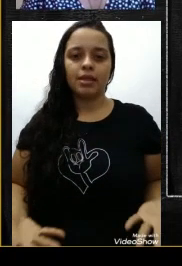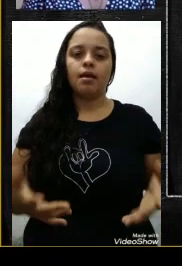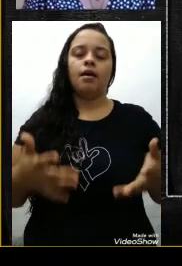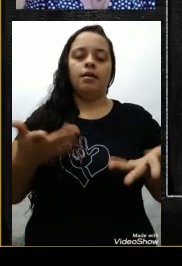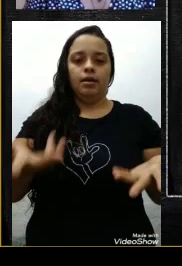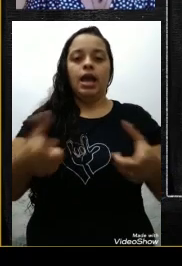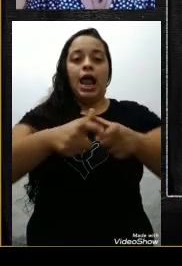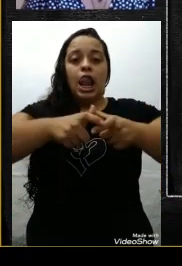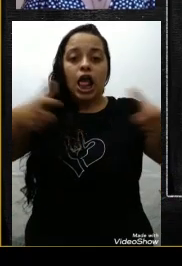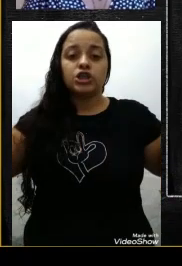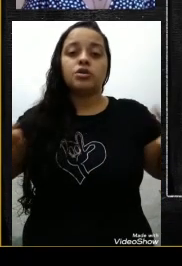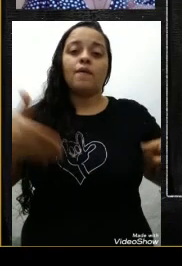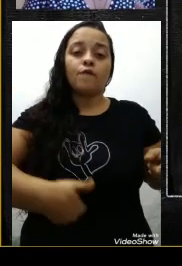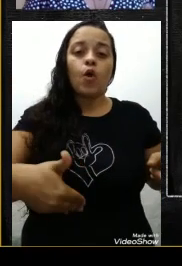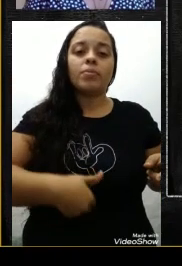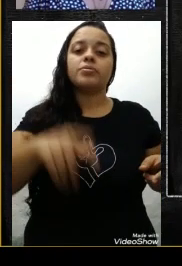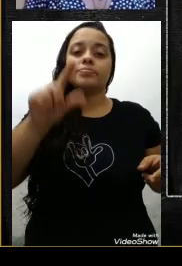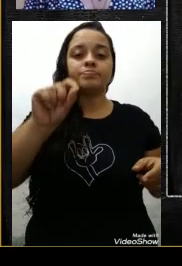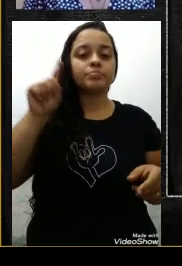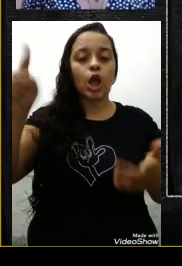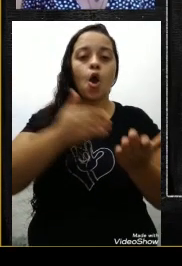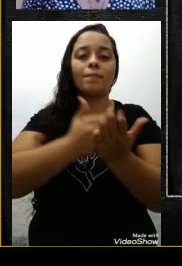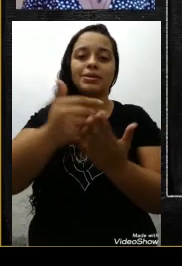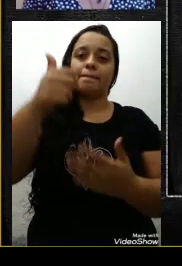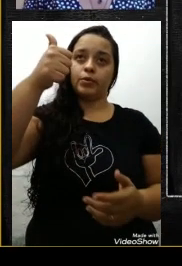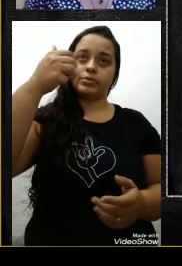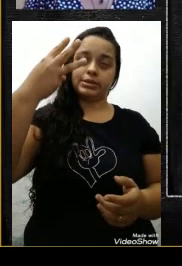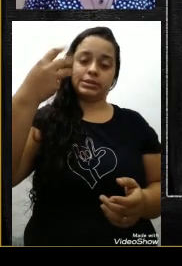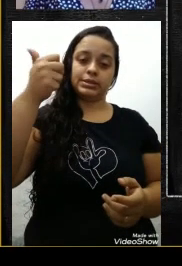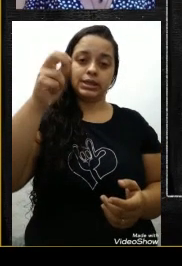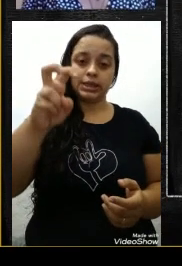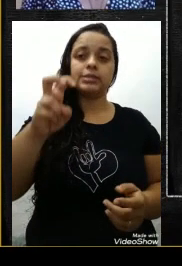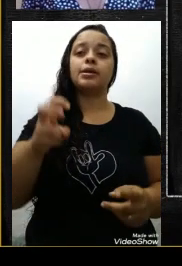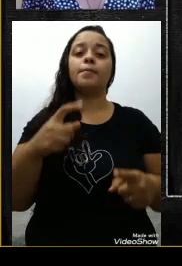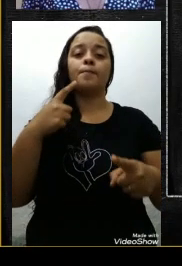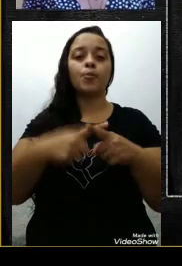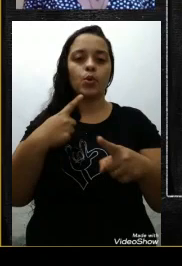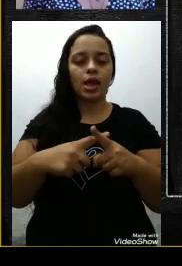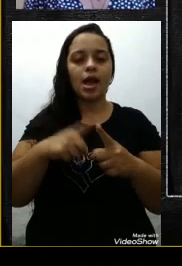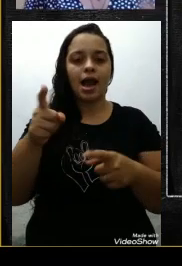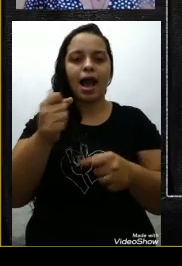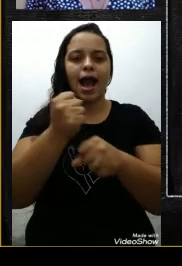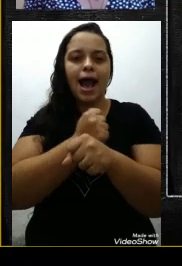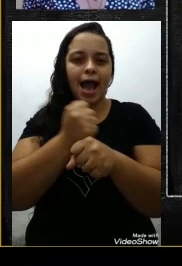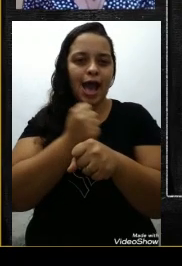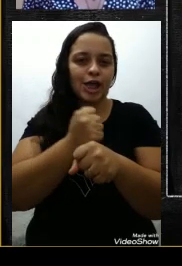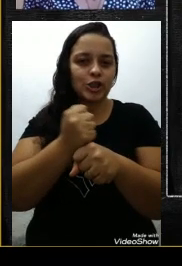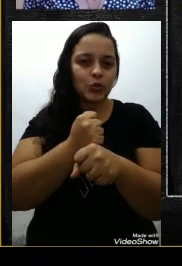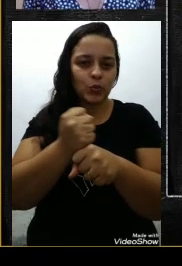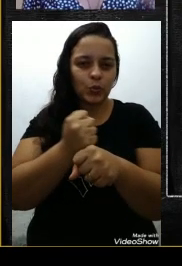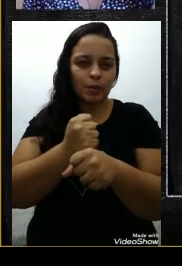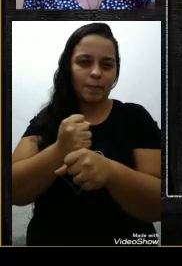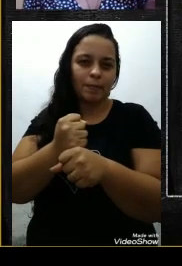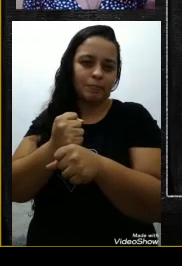A Grande Fome, ela vai começar em 1315, devido a um ano